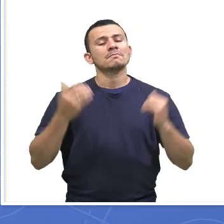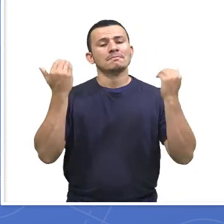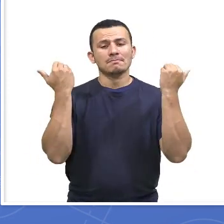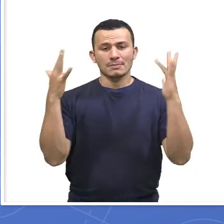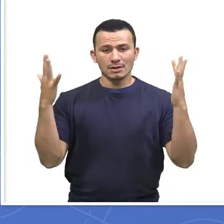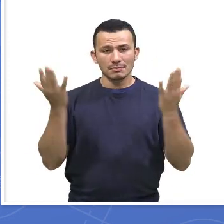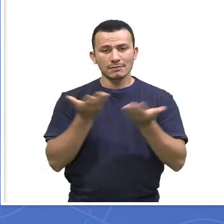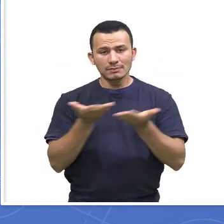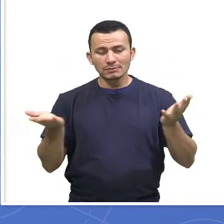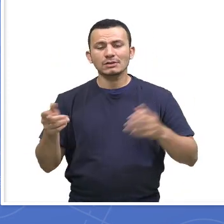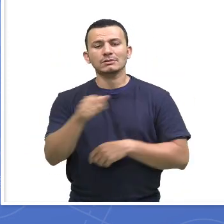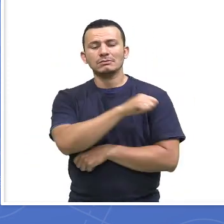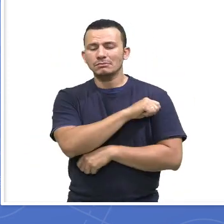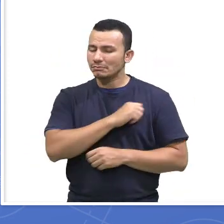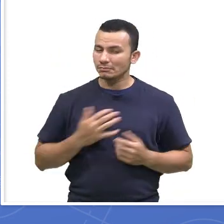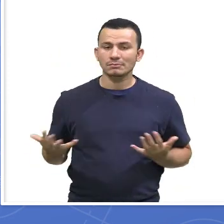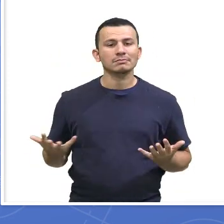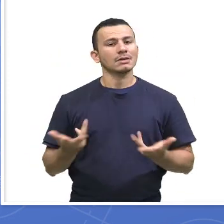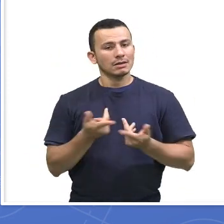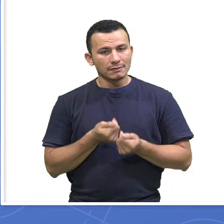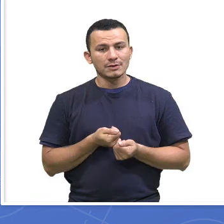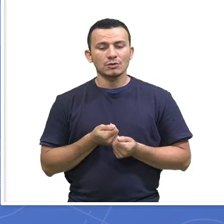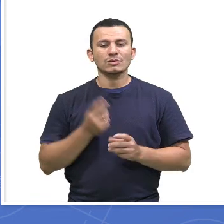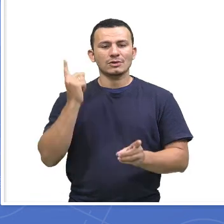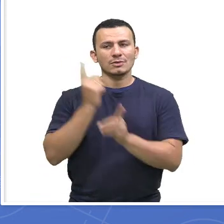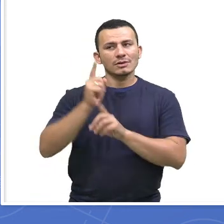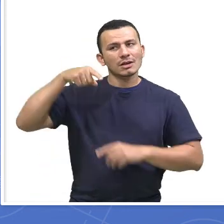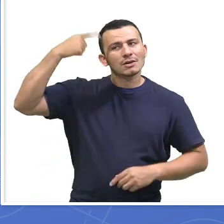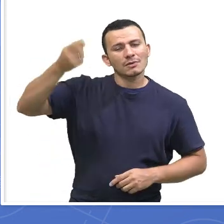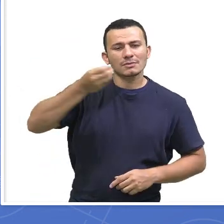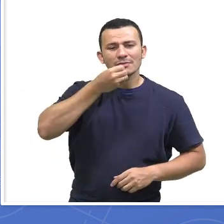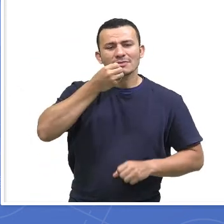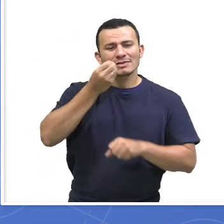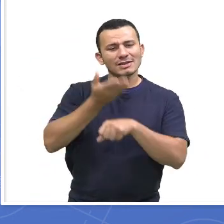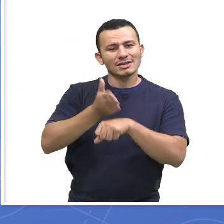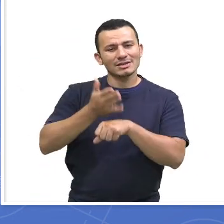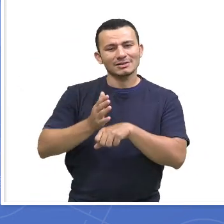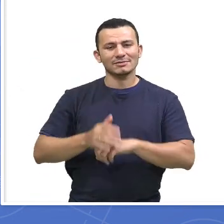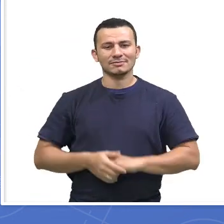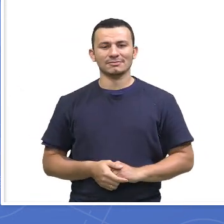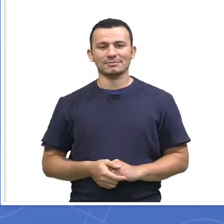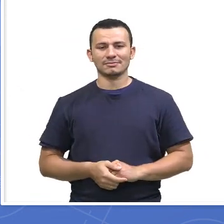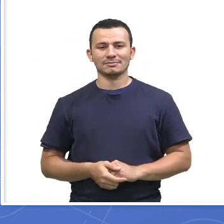parabéns para vocês, excelente, tá bom? E até a próxima Praticando Nosso.